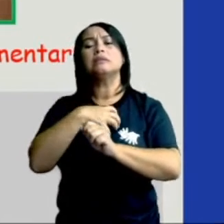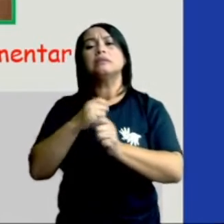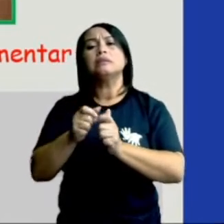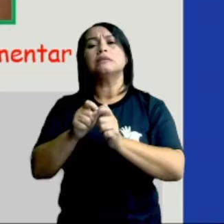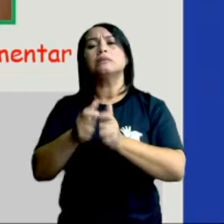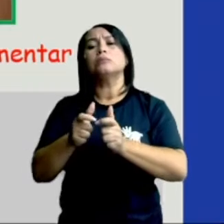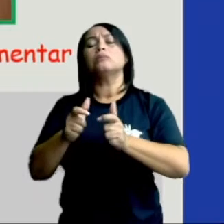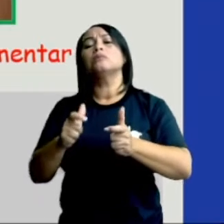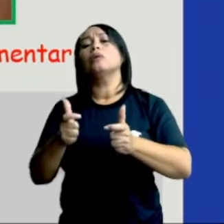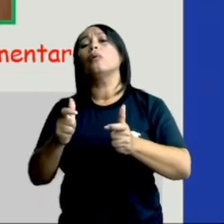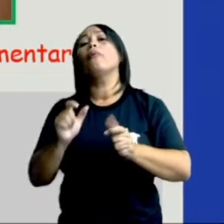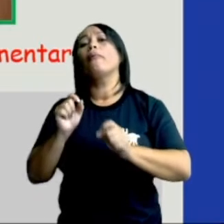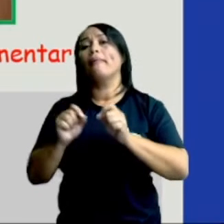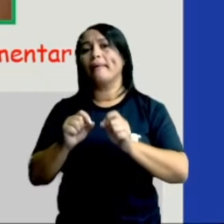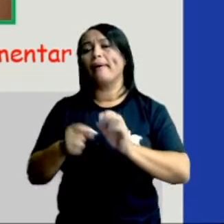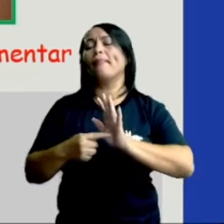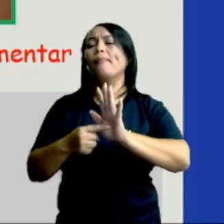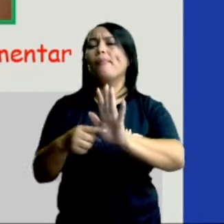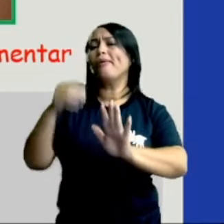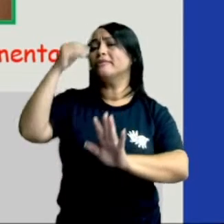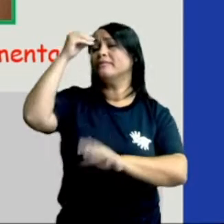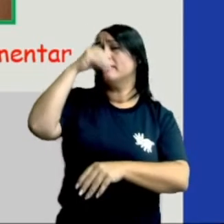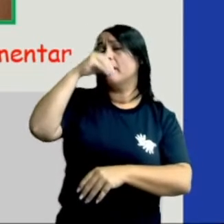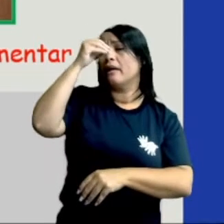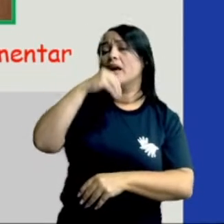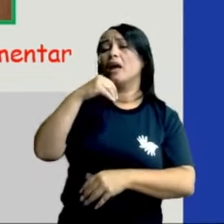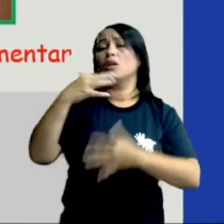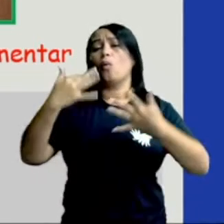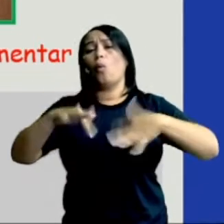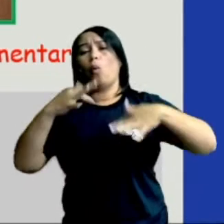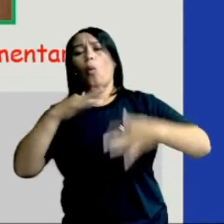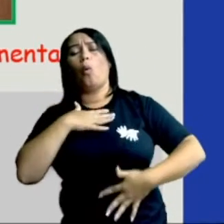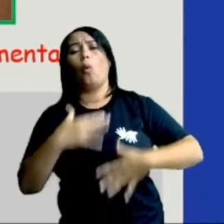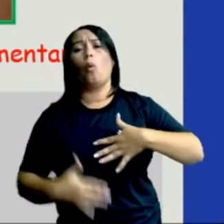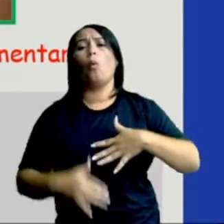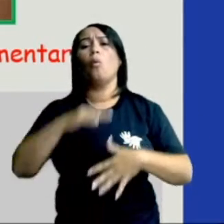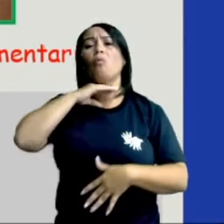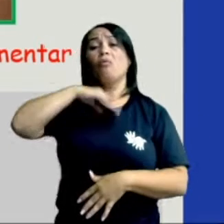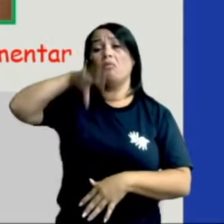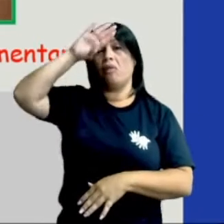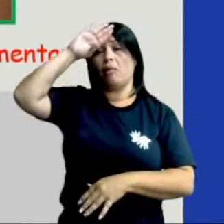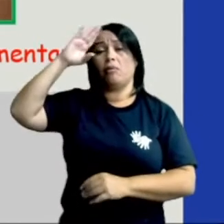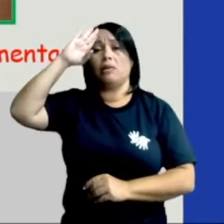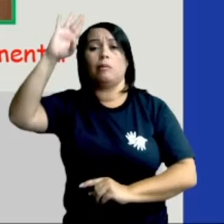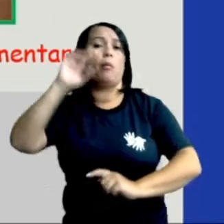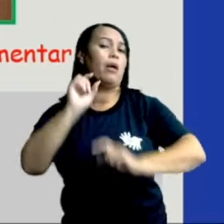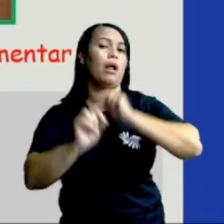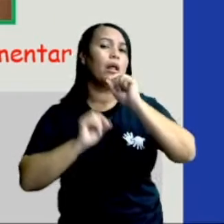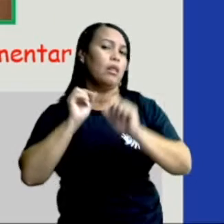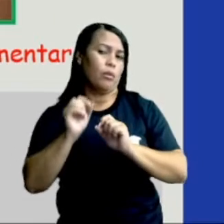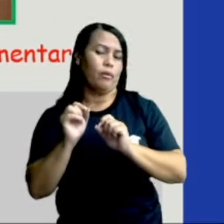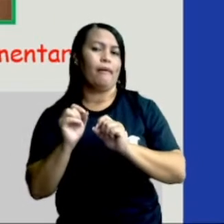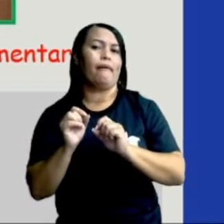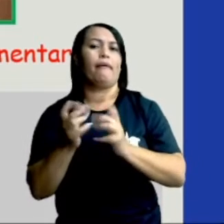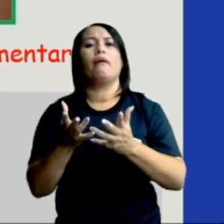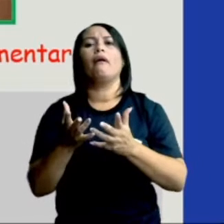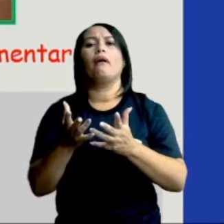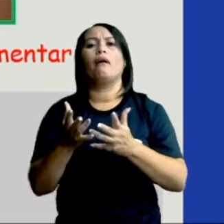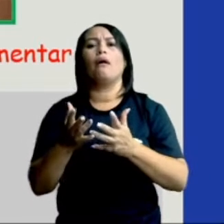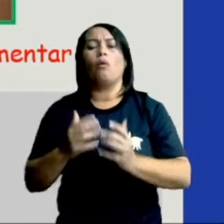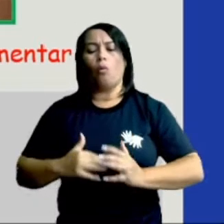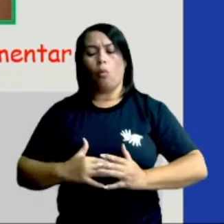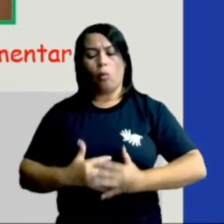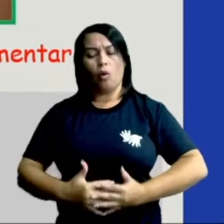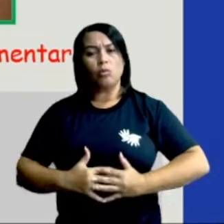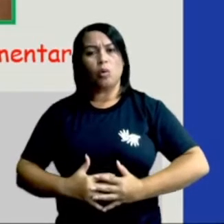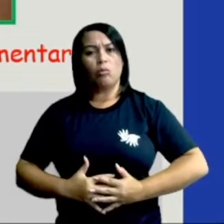intensificam. Então, a pessoa apresenta fraqueza, dores no corpo, febre e principalmente essa ascite, esse